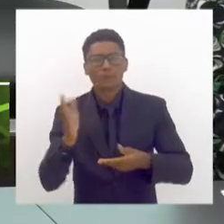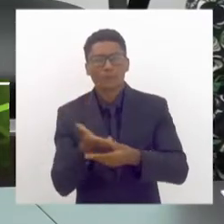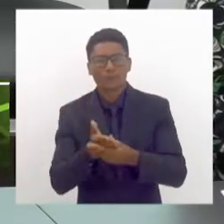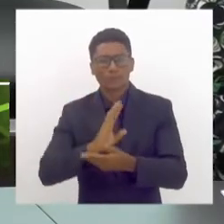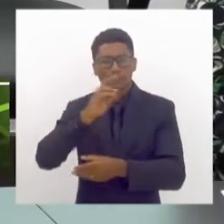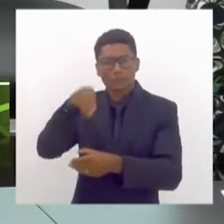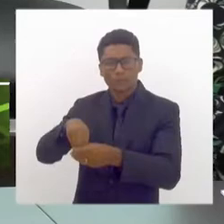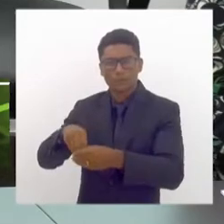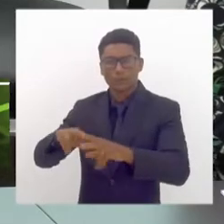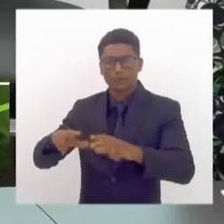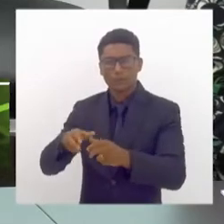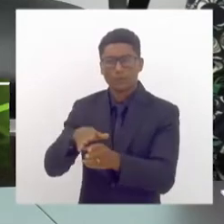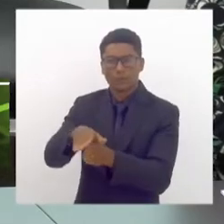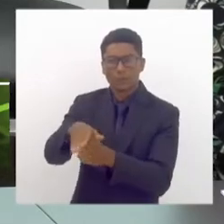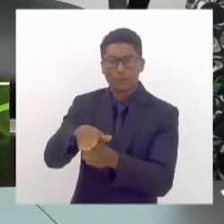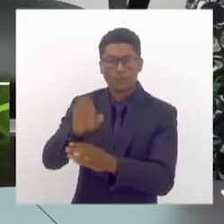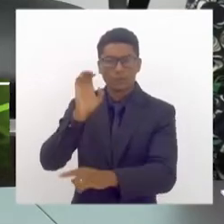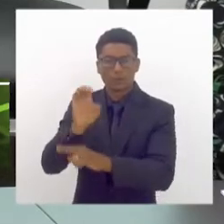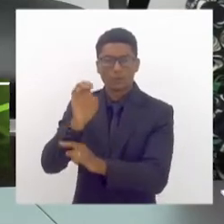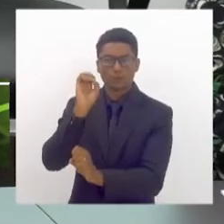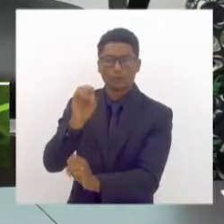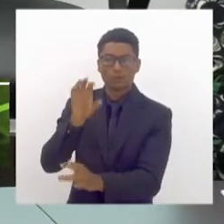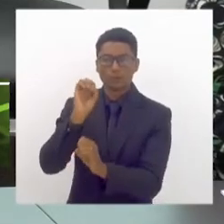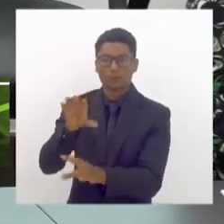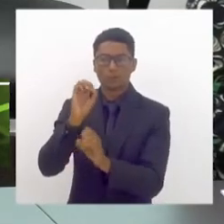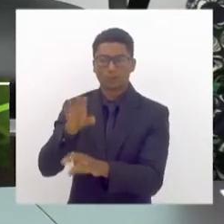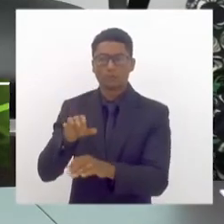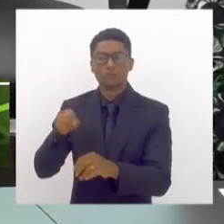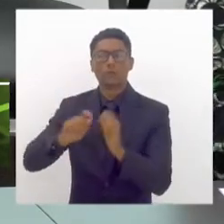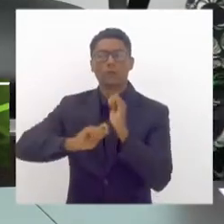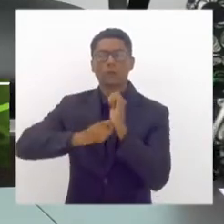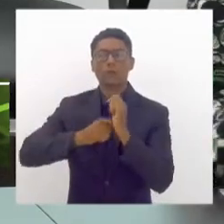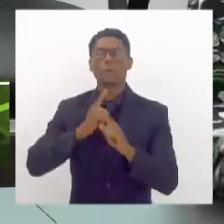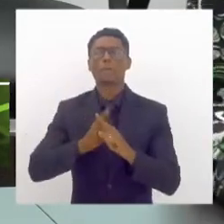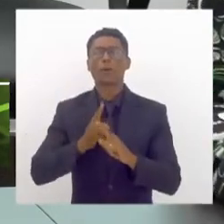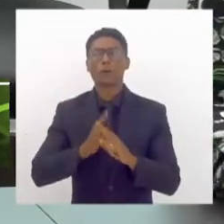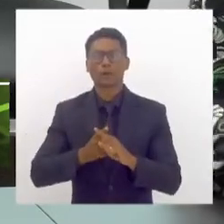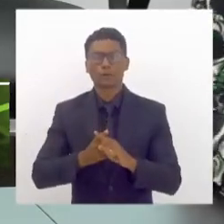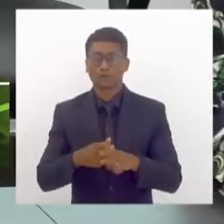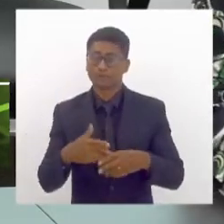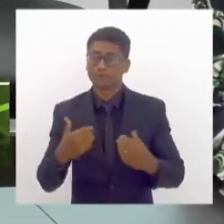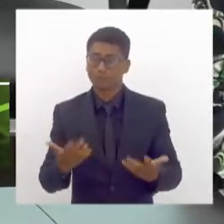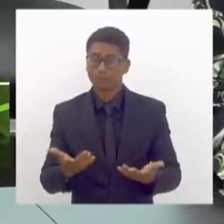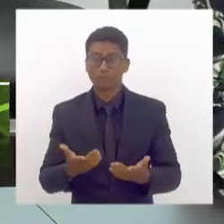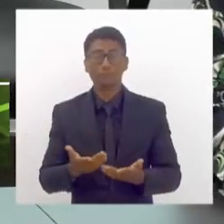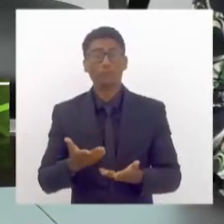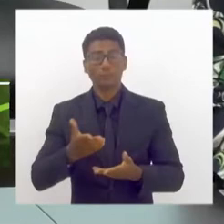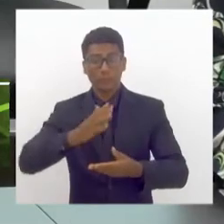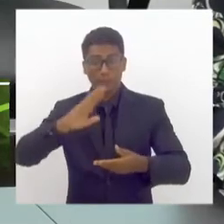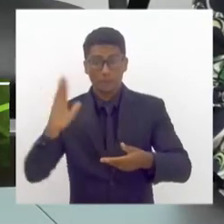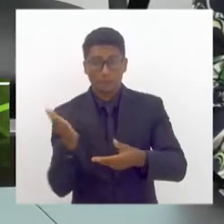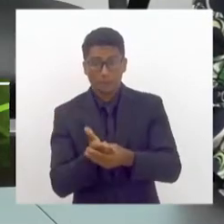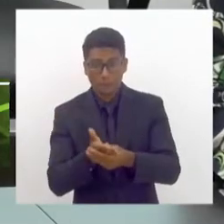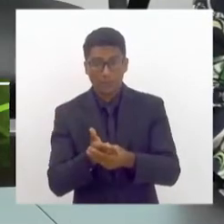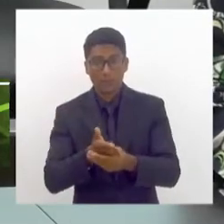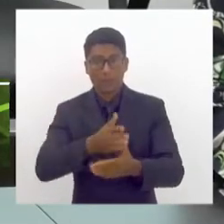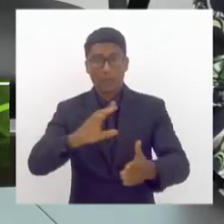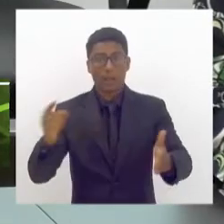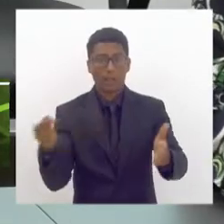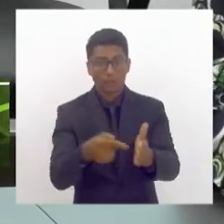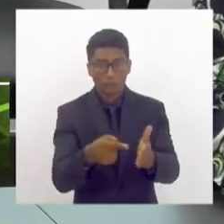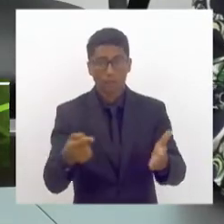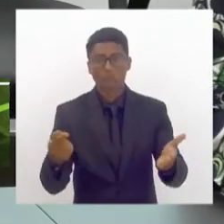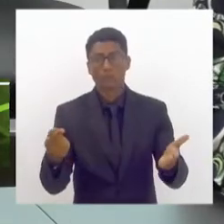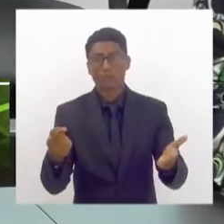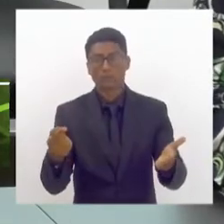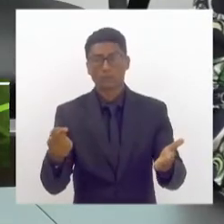Educação, que não seja de consulta pública, é restrito? Porque os processos de autorização e os processos de denúncia, via